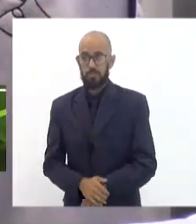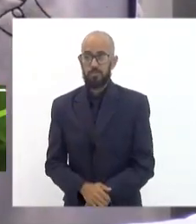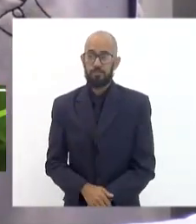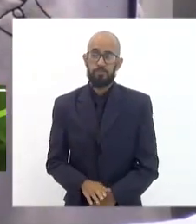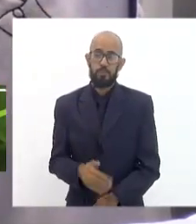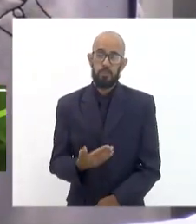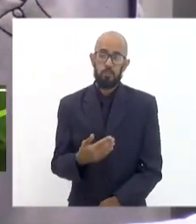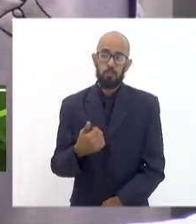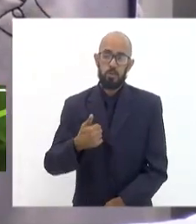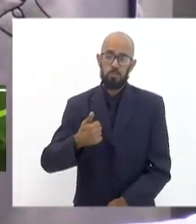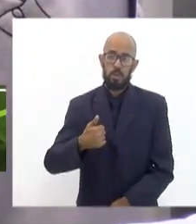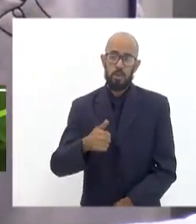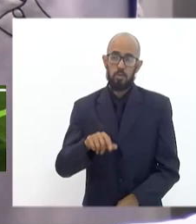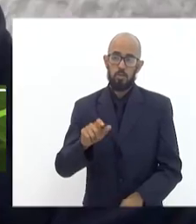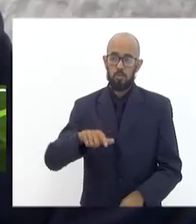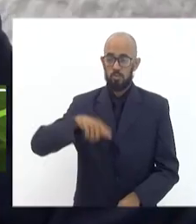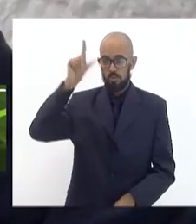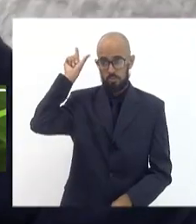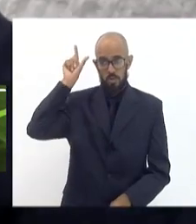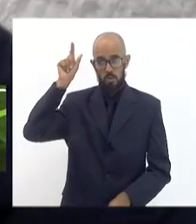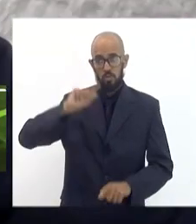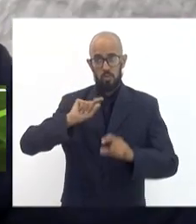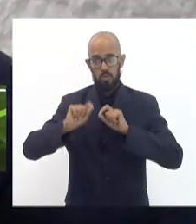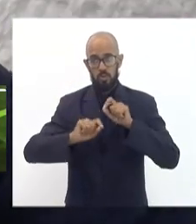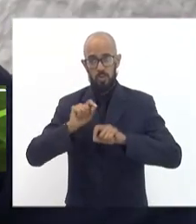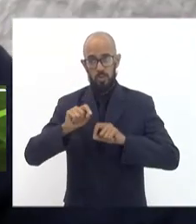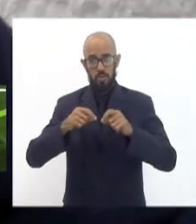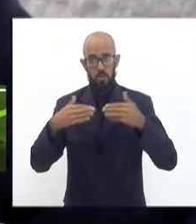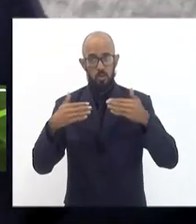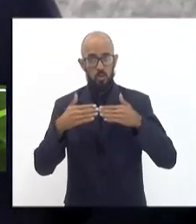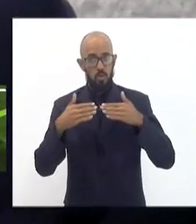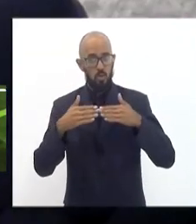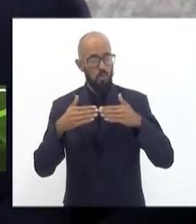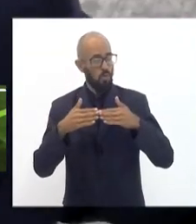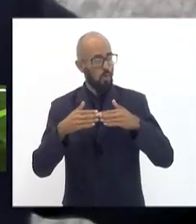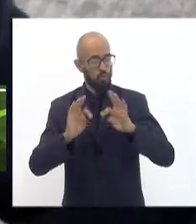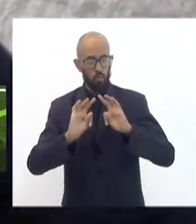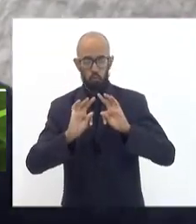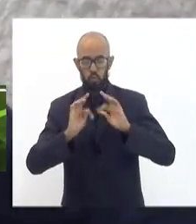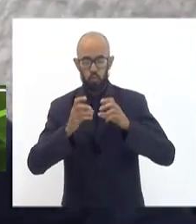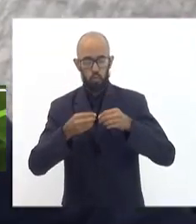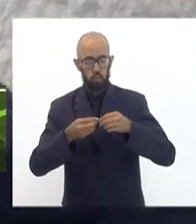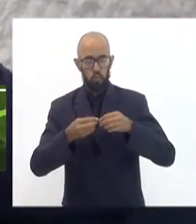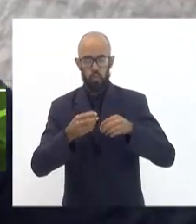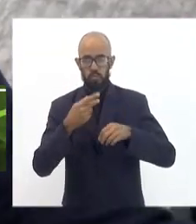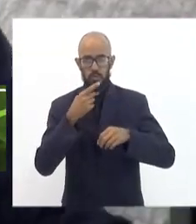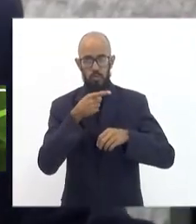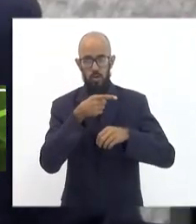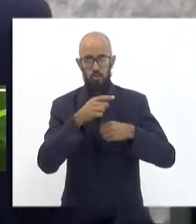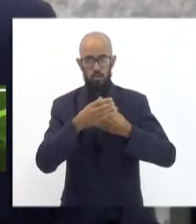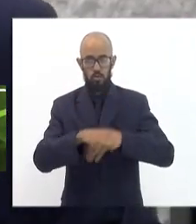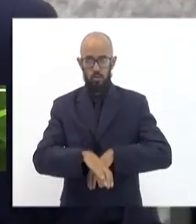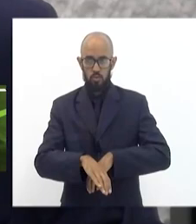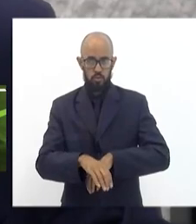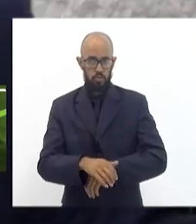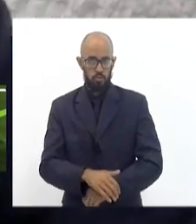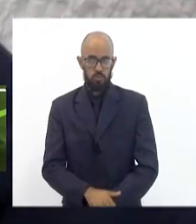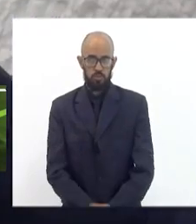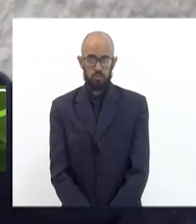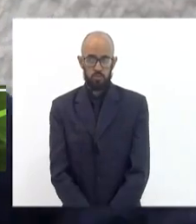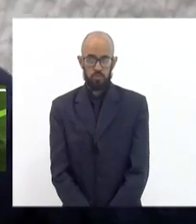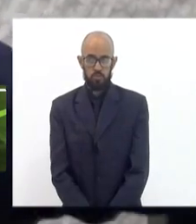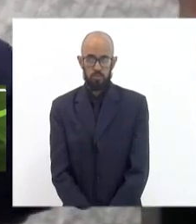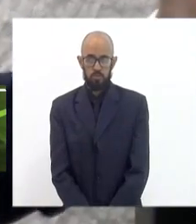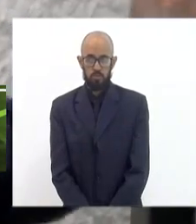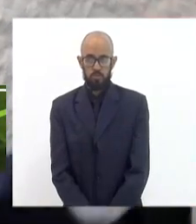por ordem primeiro está nos Paulo dizer que eu concordo em gênero número e grau com a questão do concurso público eu